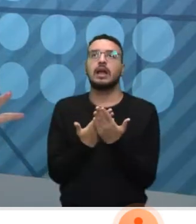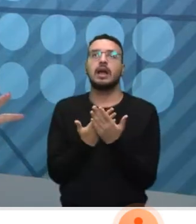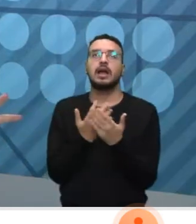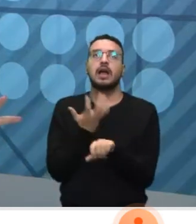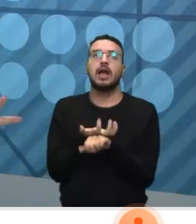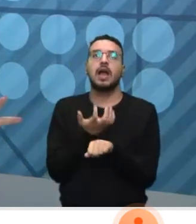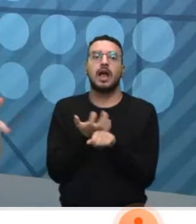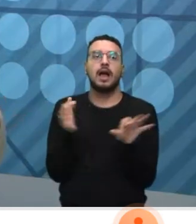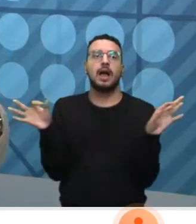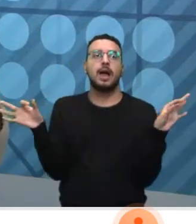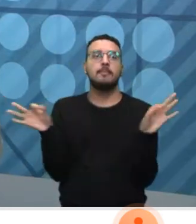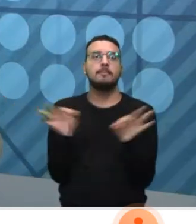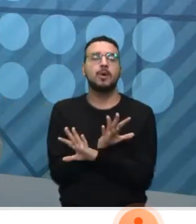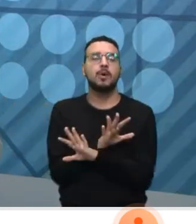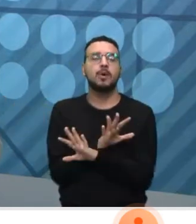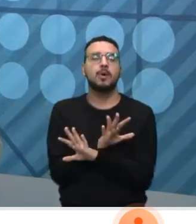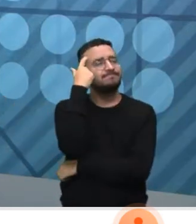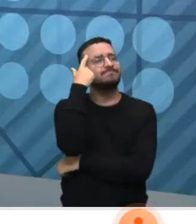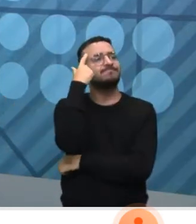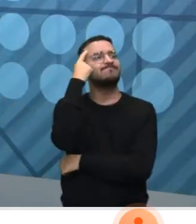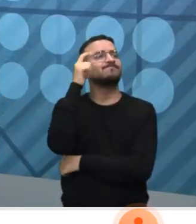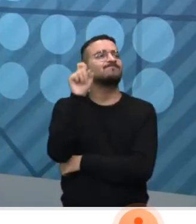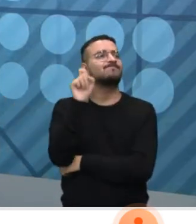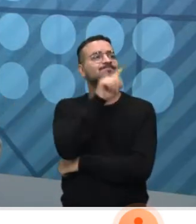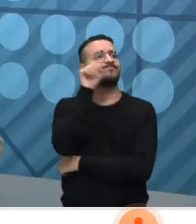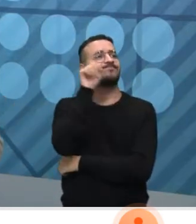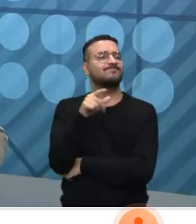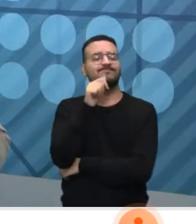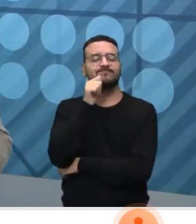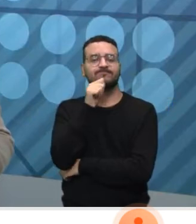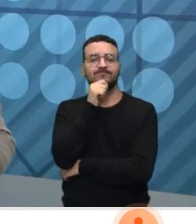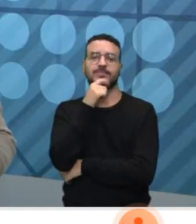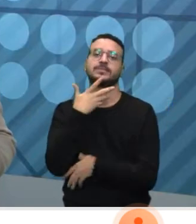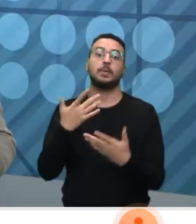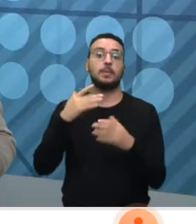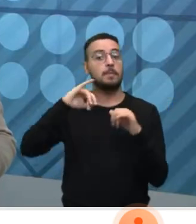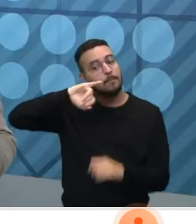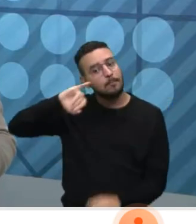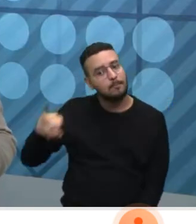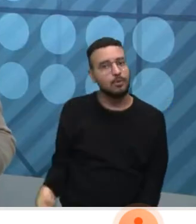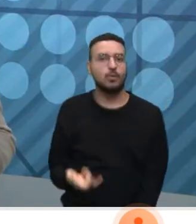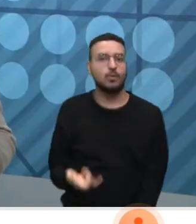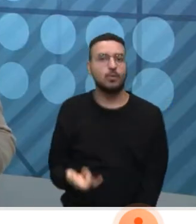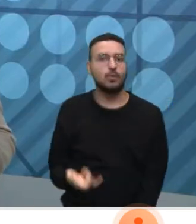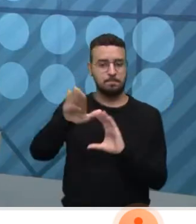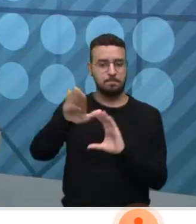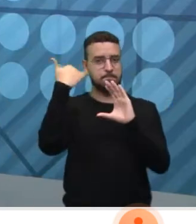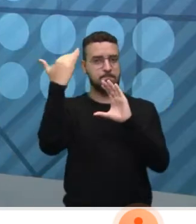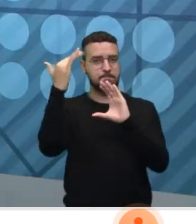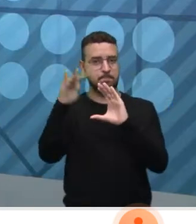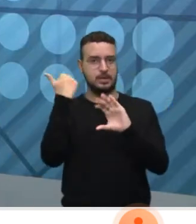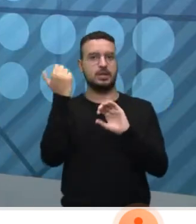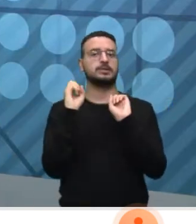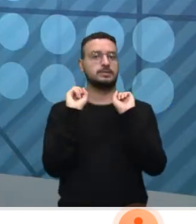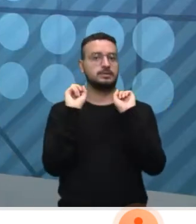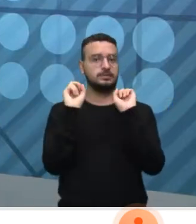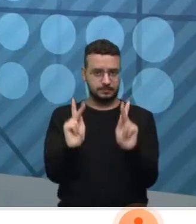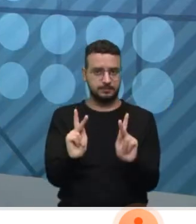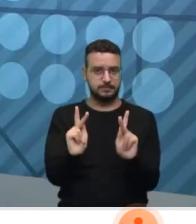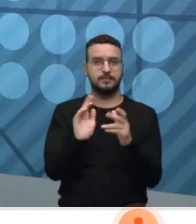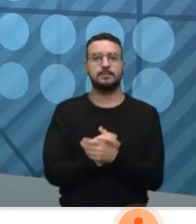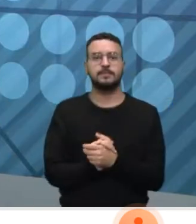coisa. Então aproveite esse momento para você também participar da nossa aula. Antes de começarmos a